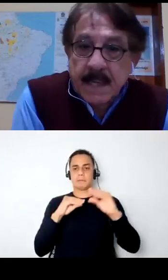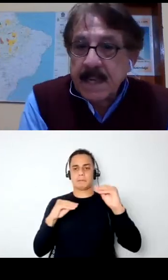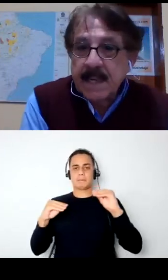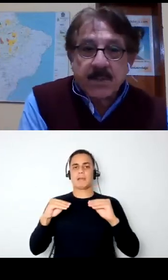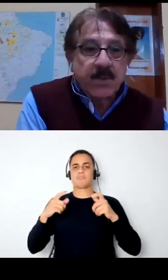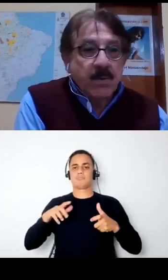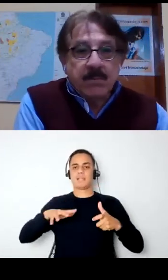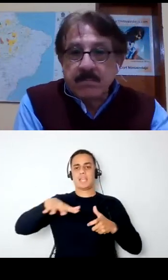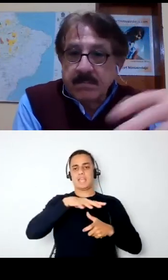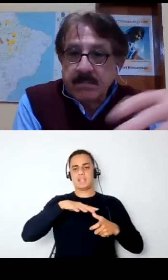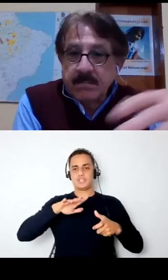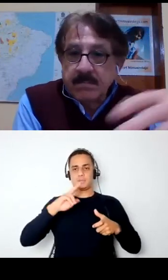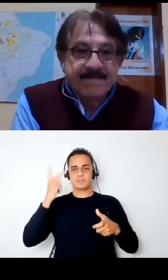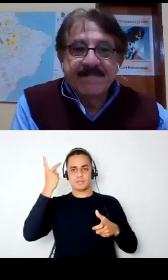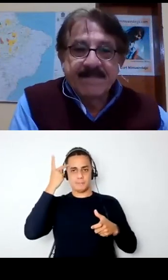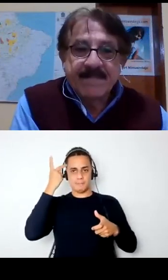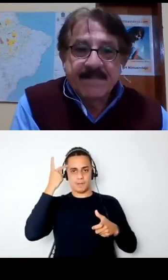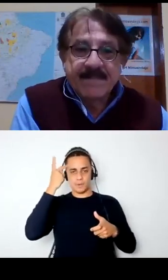Aqui é só